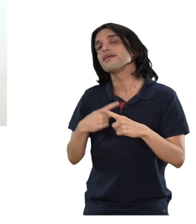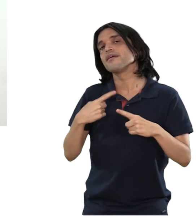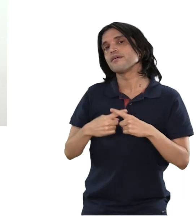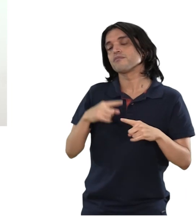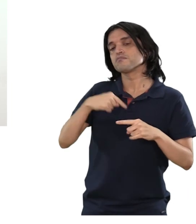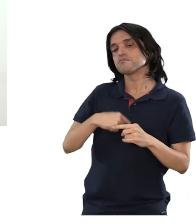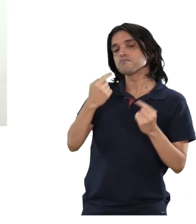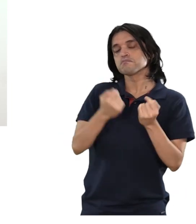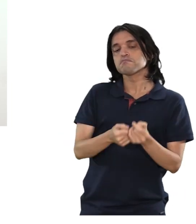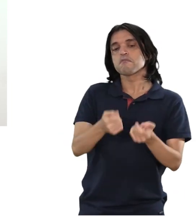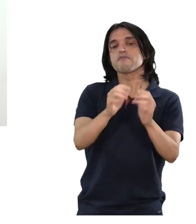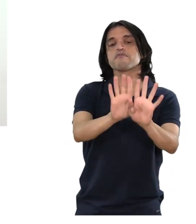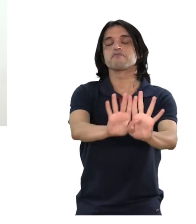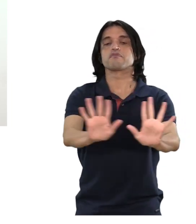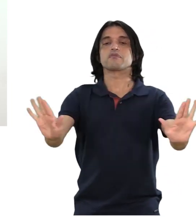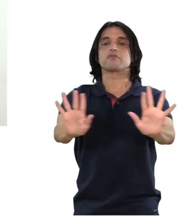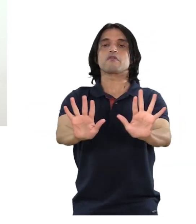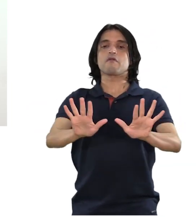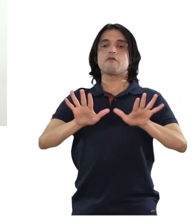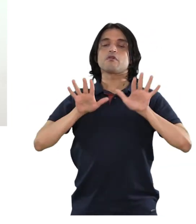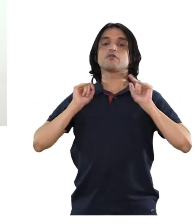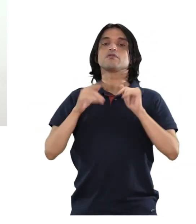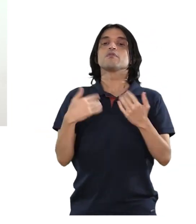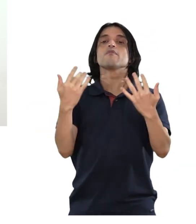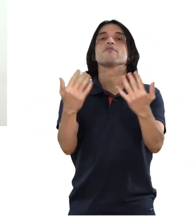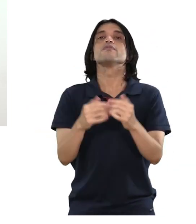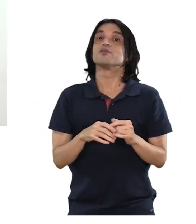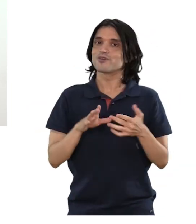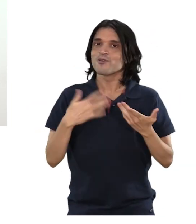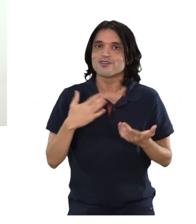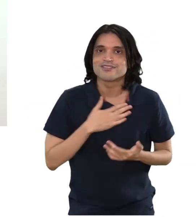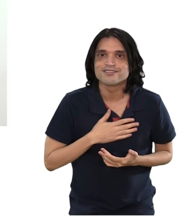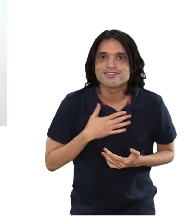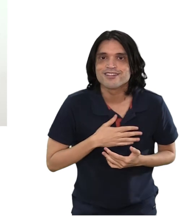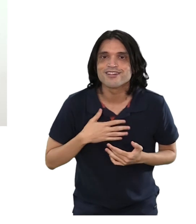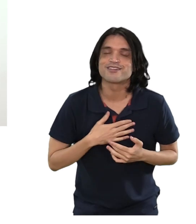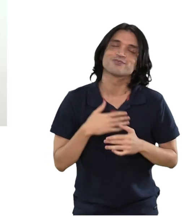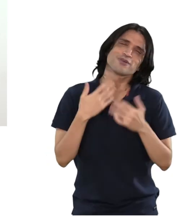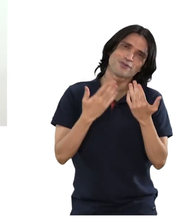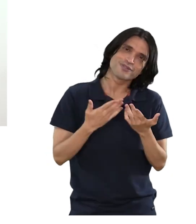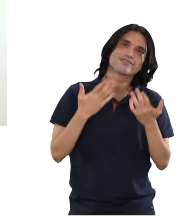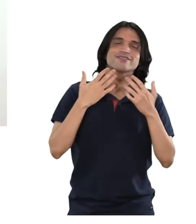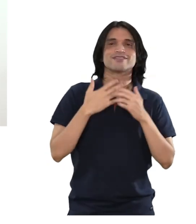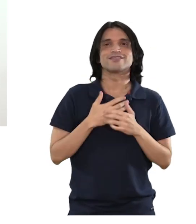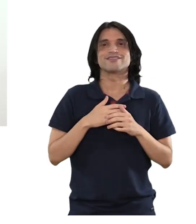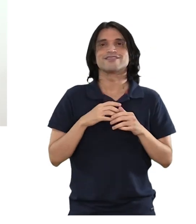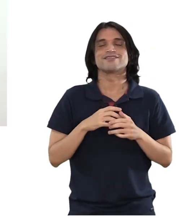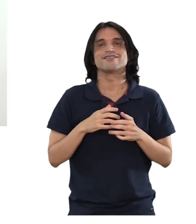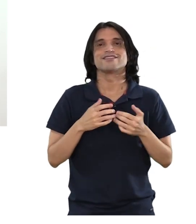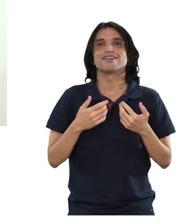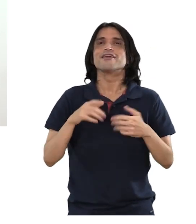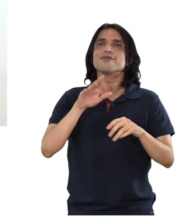tenham aproveitado bastante e que logo estaremos colocando tudo isso em prática em nossas aulas. Boa aula e até o próximo encontro.